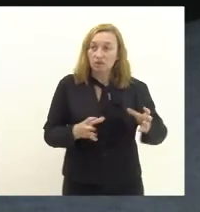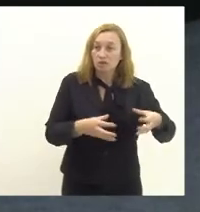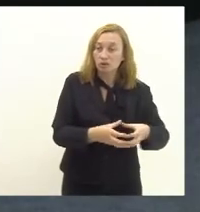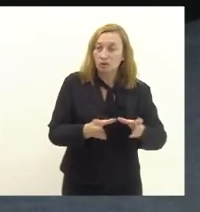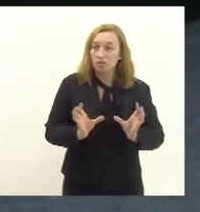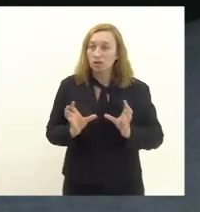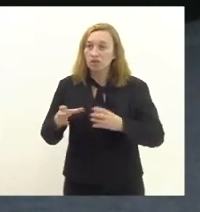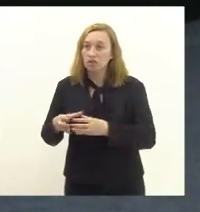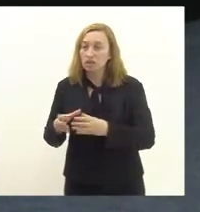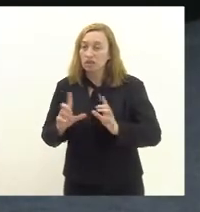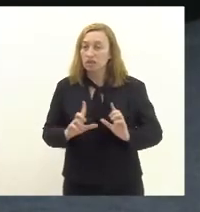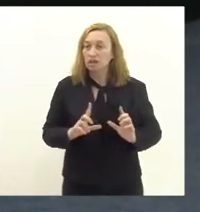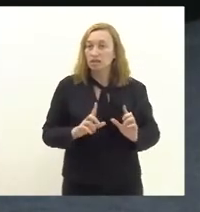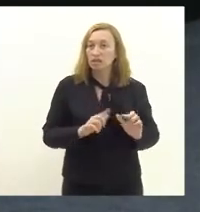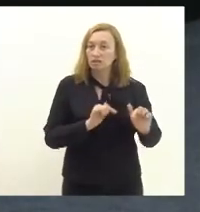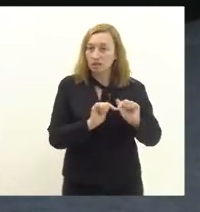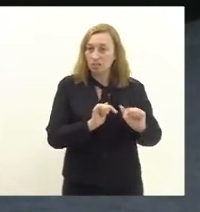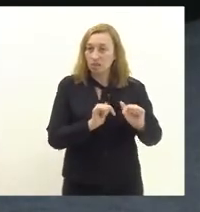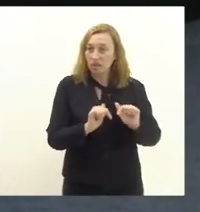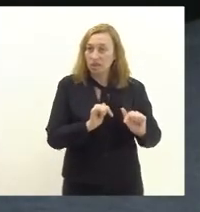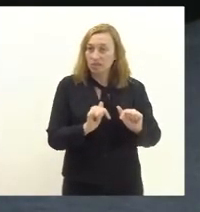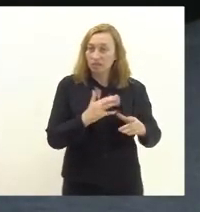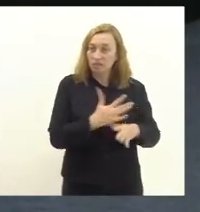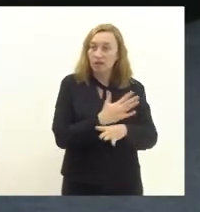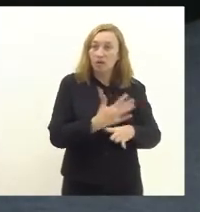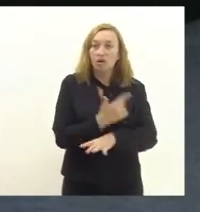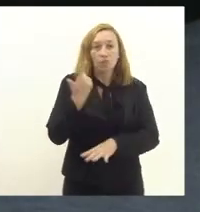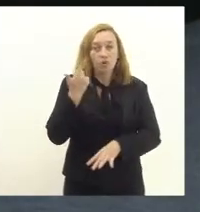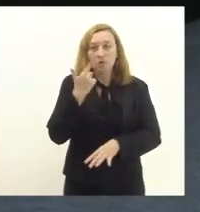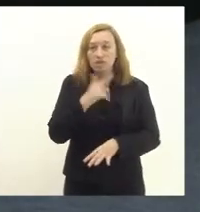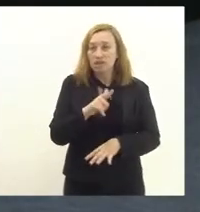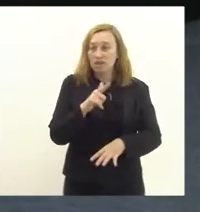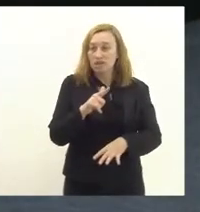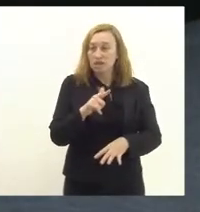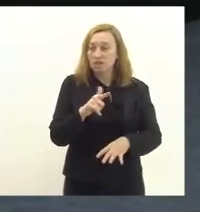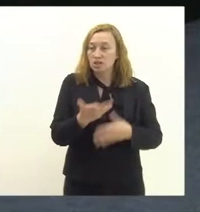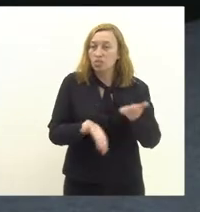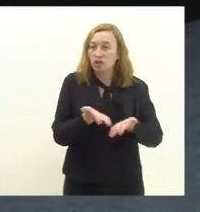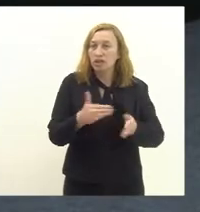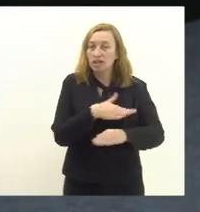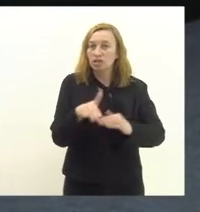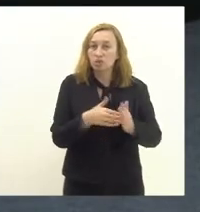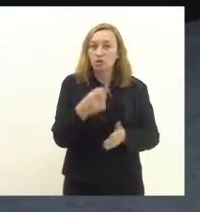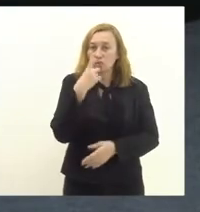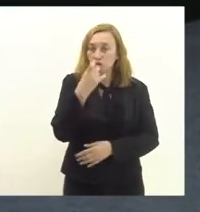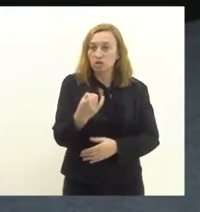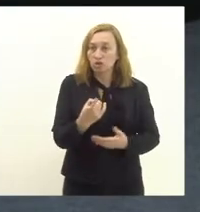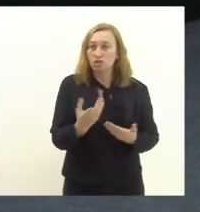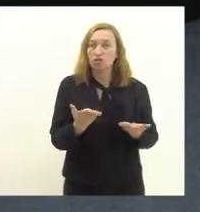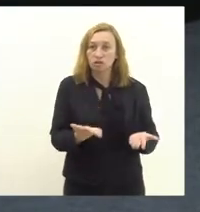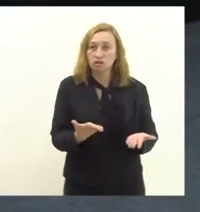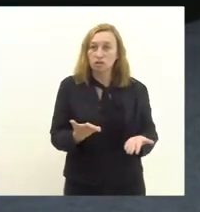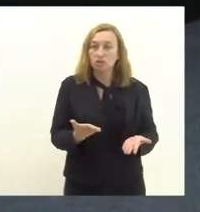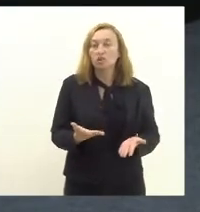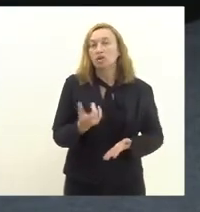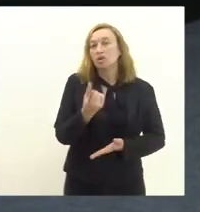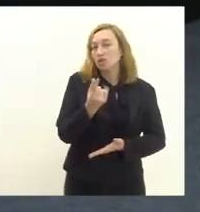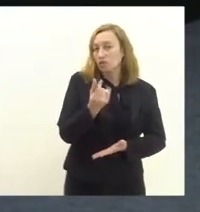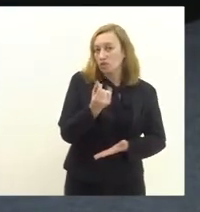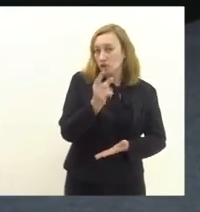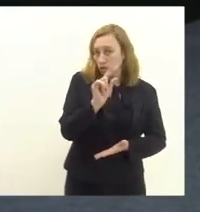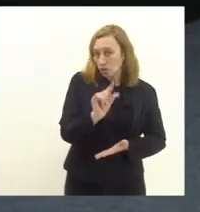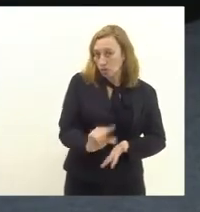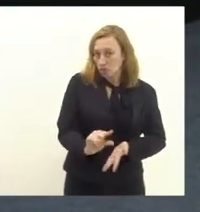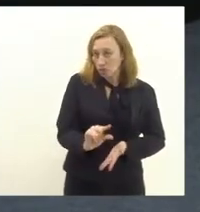que funcionam na cidade conseguissem reciclar e dar conta de todo o lixo. Ou seja, baixo custo para